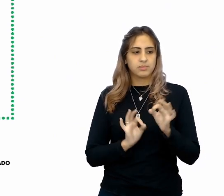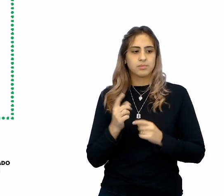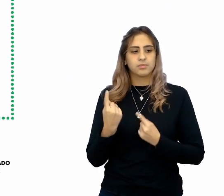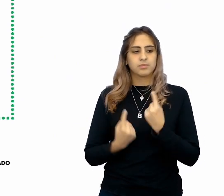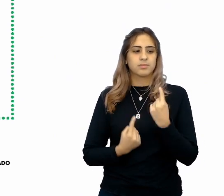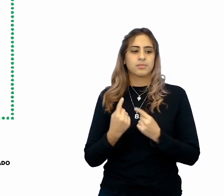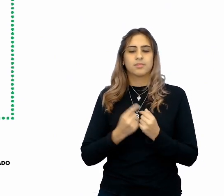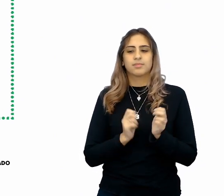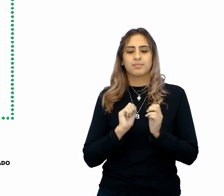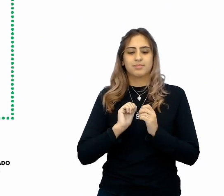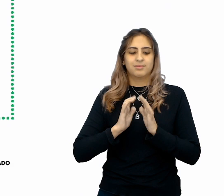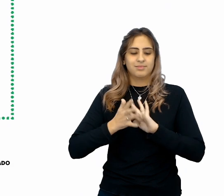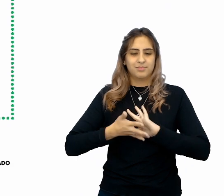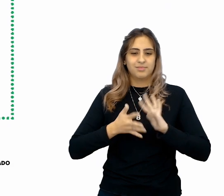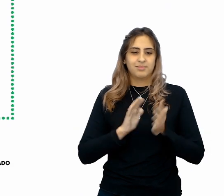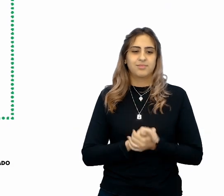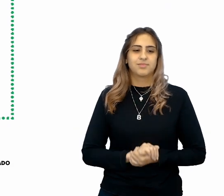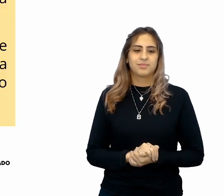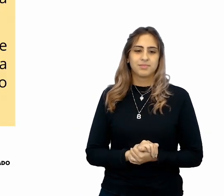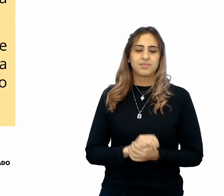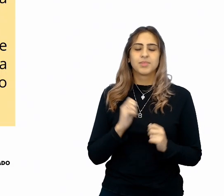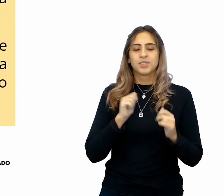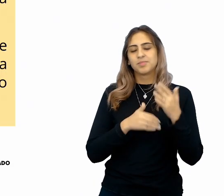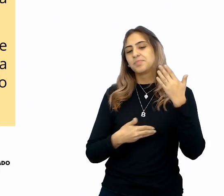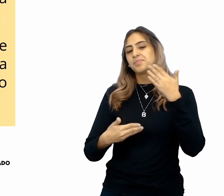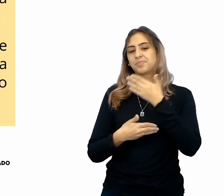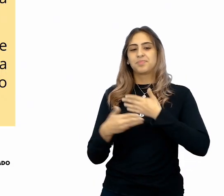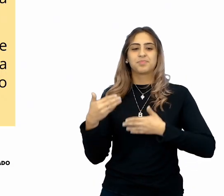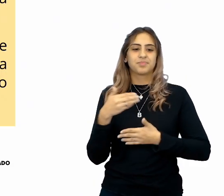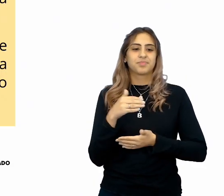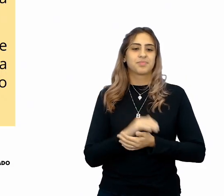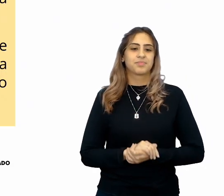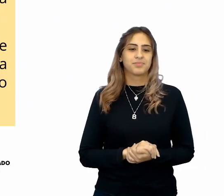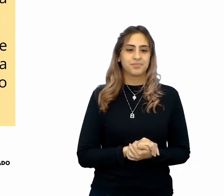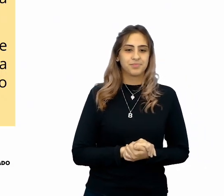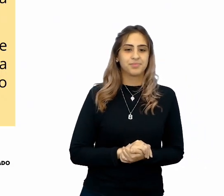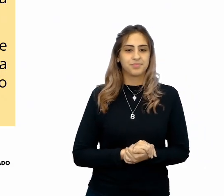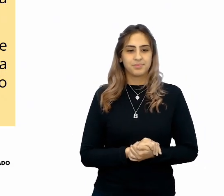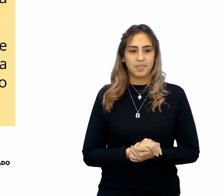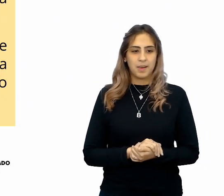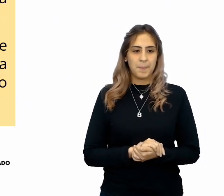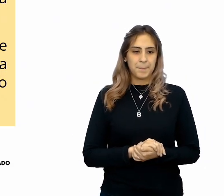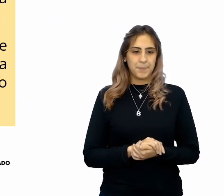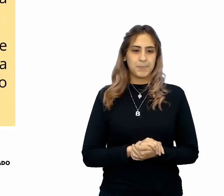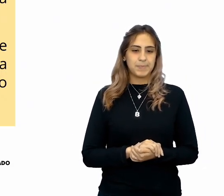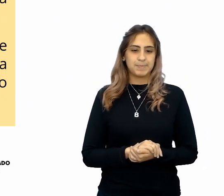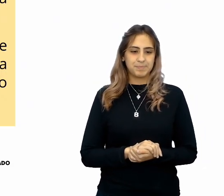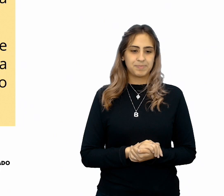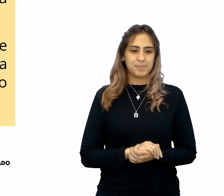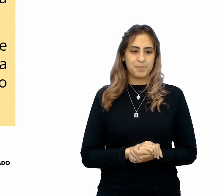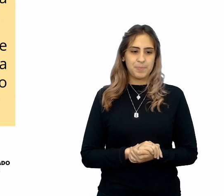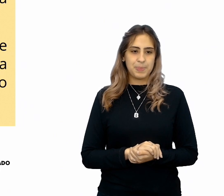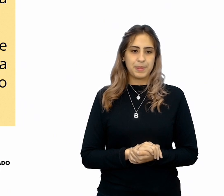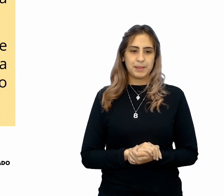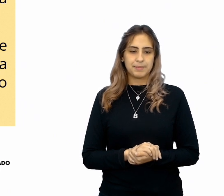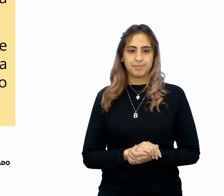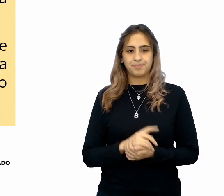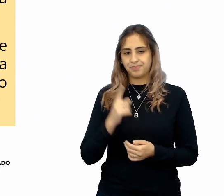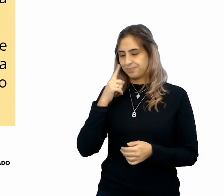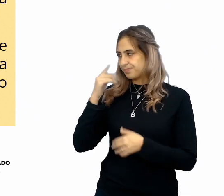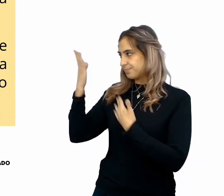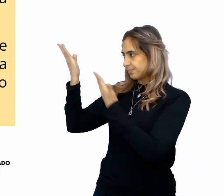são as ações. Pode passar para o próximo slide, por favor. Bom, Observamos